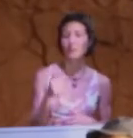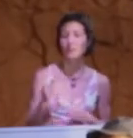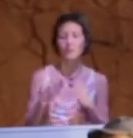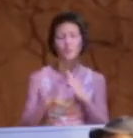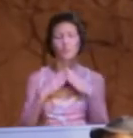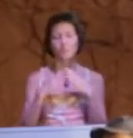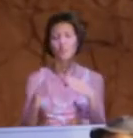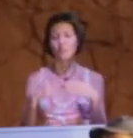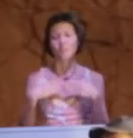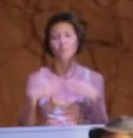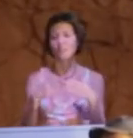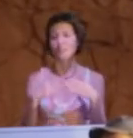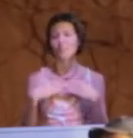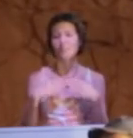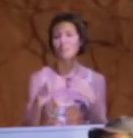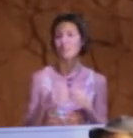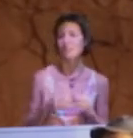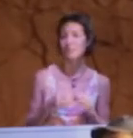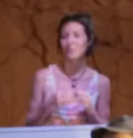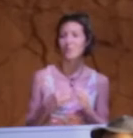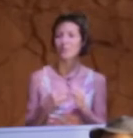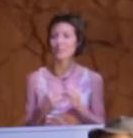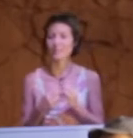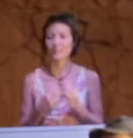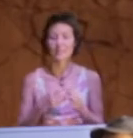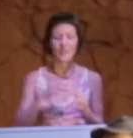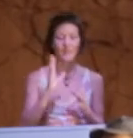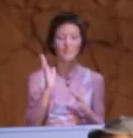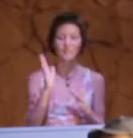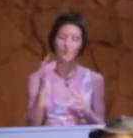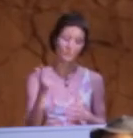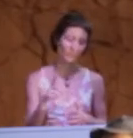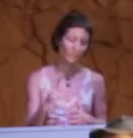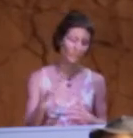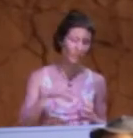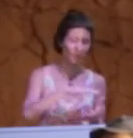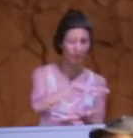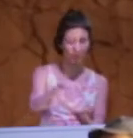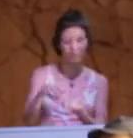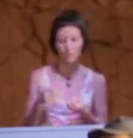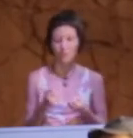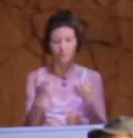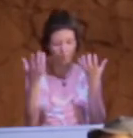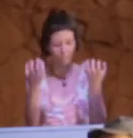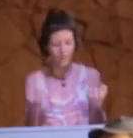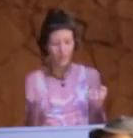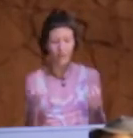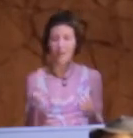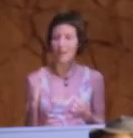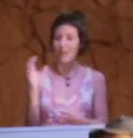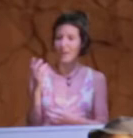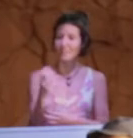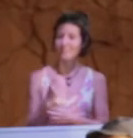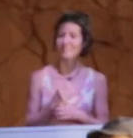amarrar, se você me amarrar, quem vai me amarrar? Eu não consigo, eu não tenho essa inteligência, expertise que você tem. Aí, de repente, olha,